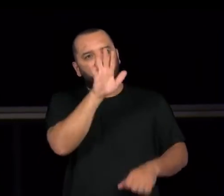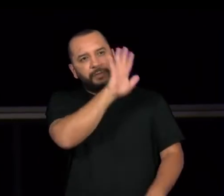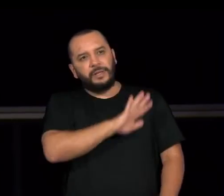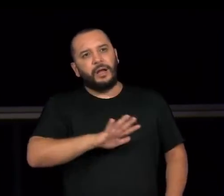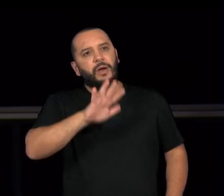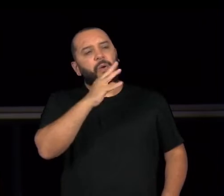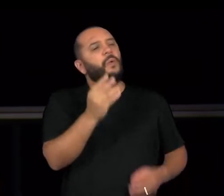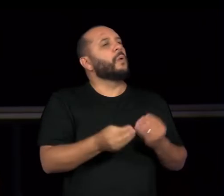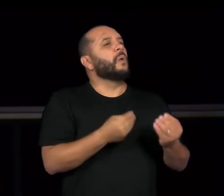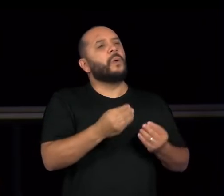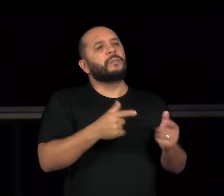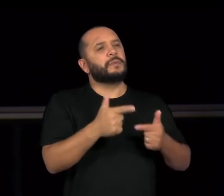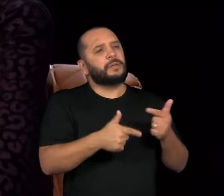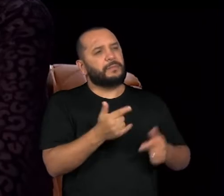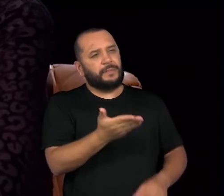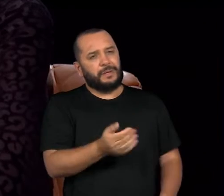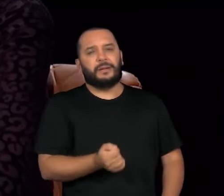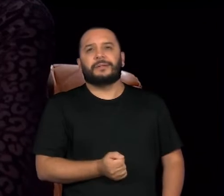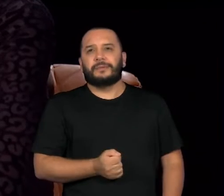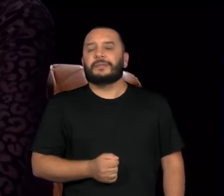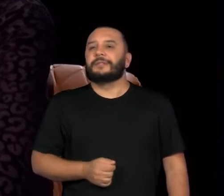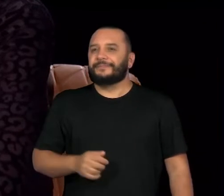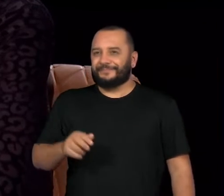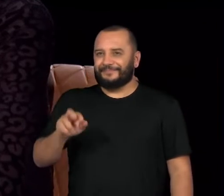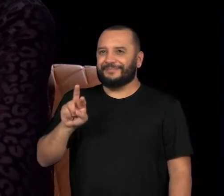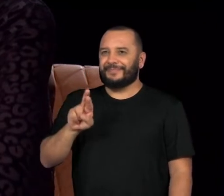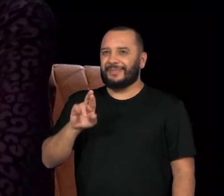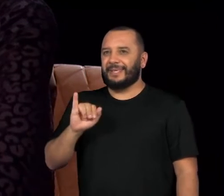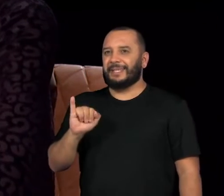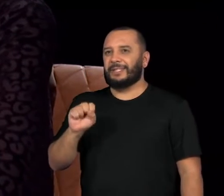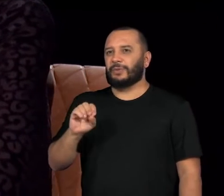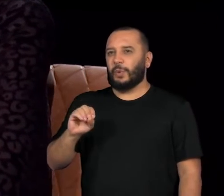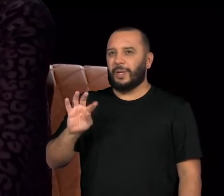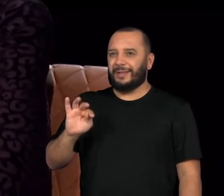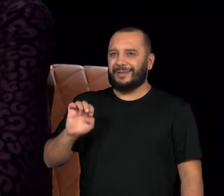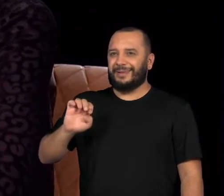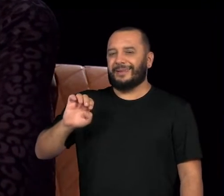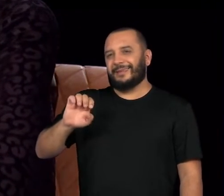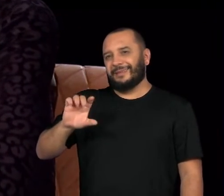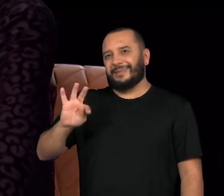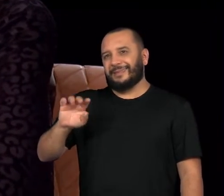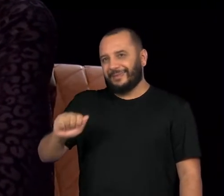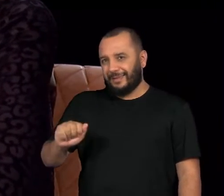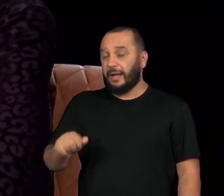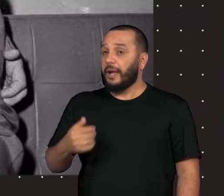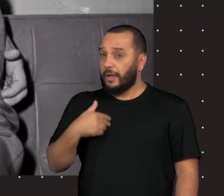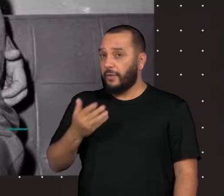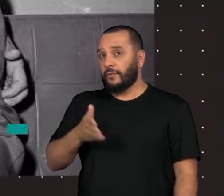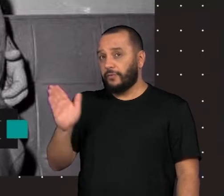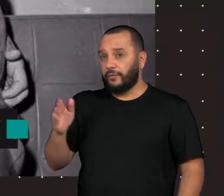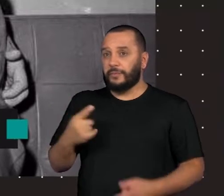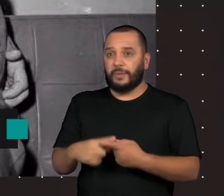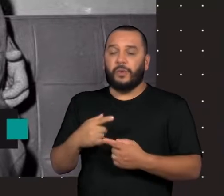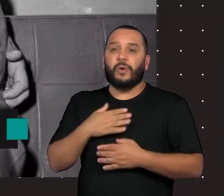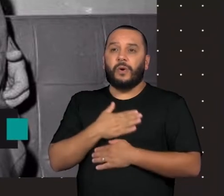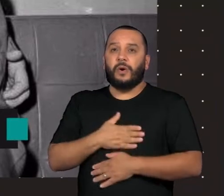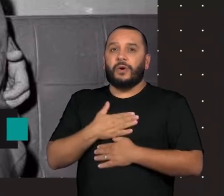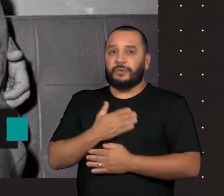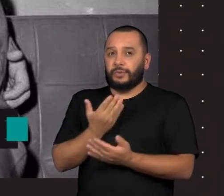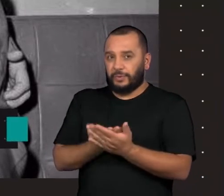Como é que foi esse trabalho? Dona Risoleta Neves. Então, eu fui lá porque eu gosto de estudar, né? Eu sou